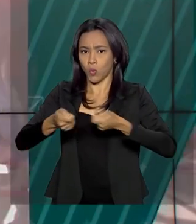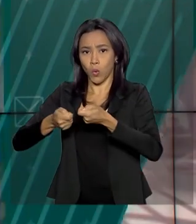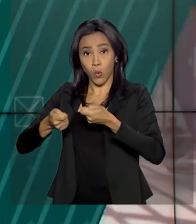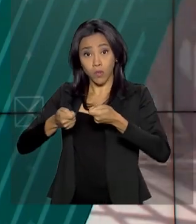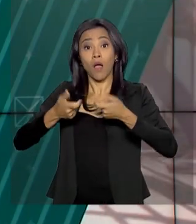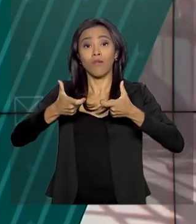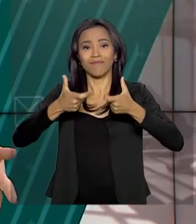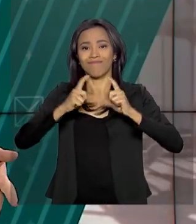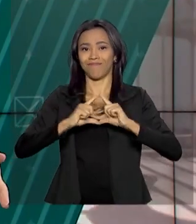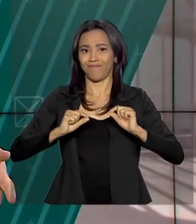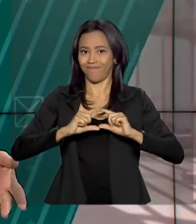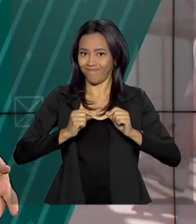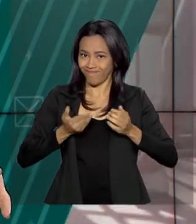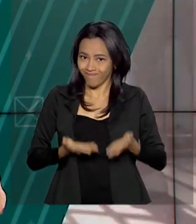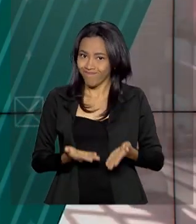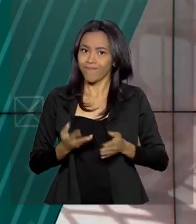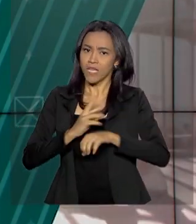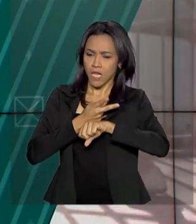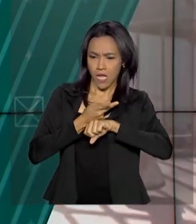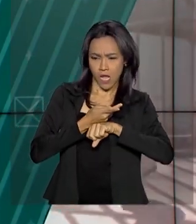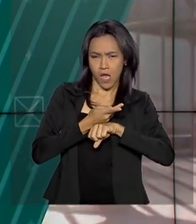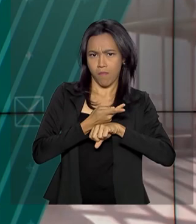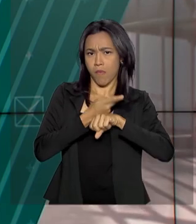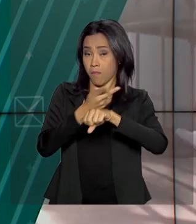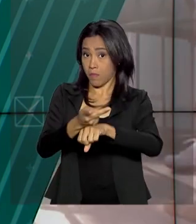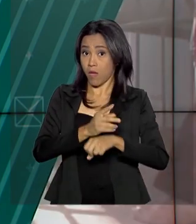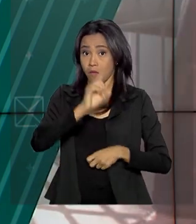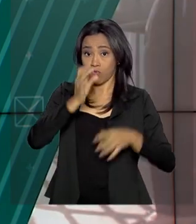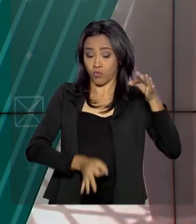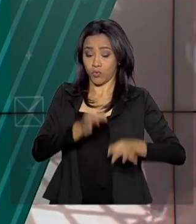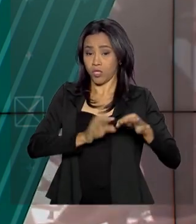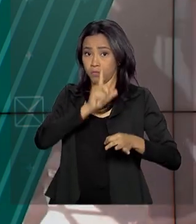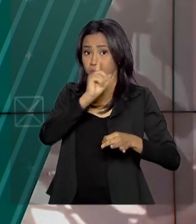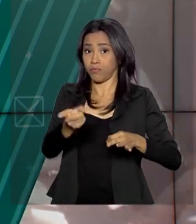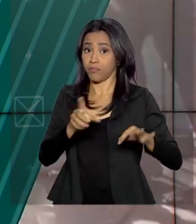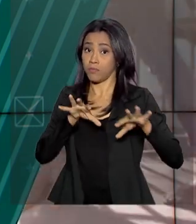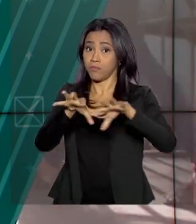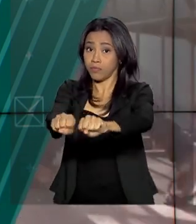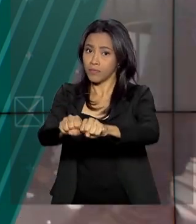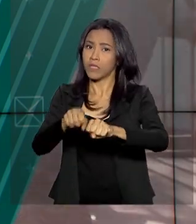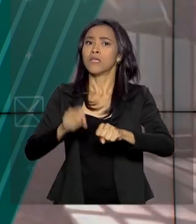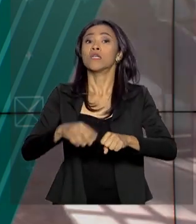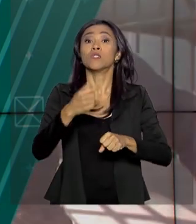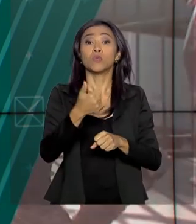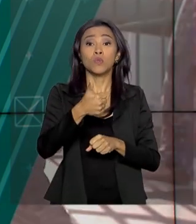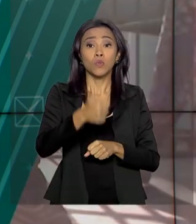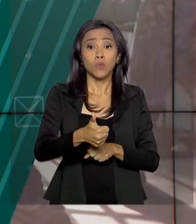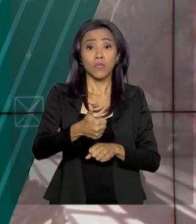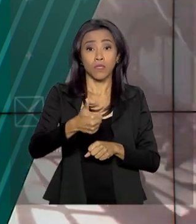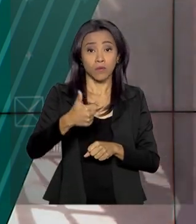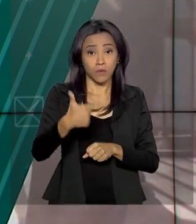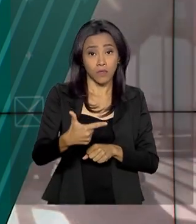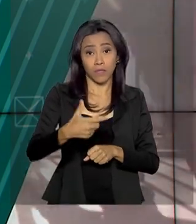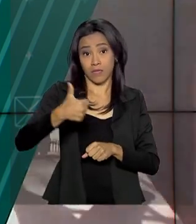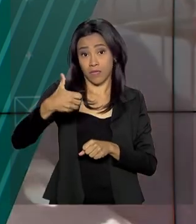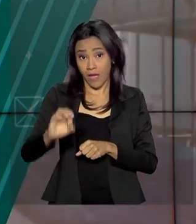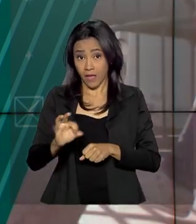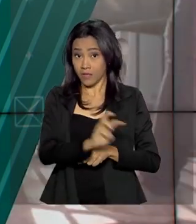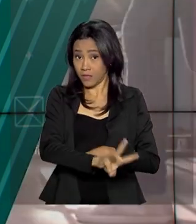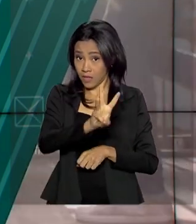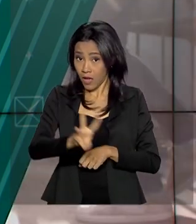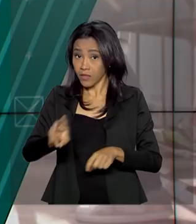que fica em Brasília. Além da busca e apreensão, está o bloqueio de 210 sites e 100 aplicativos de